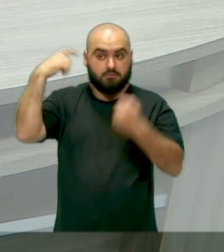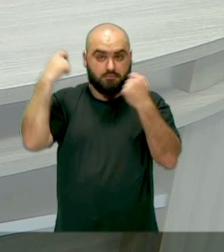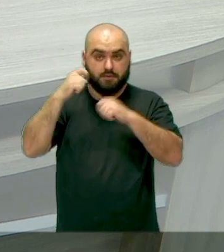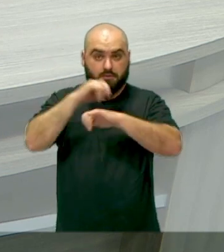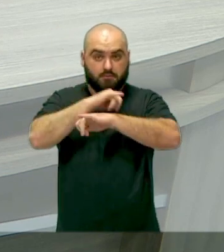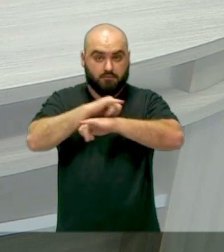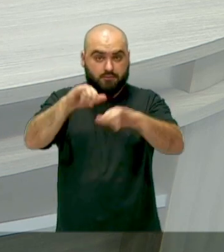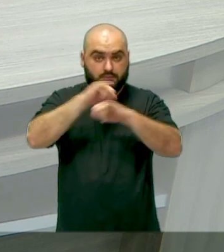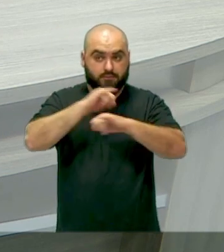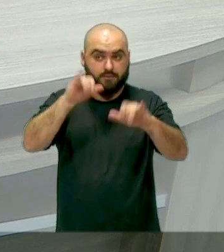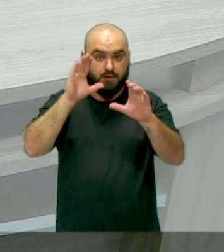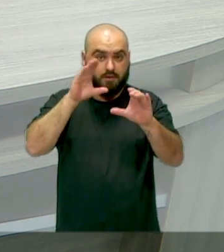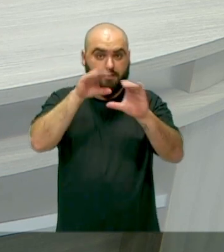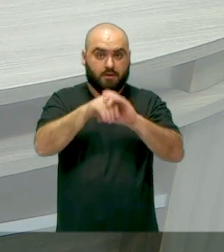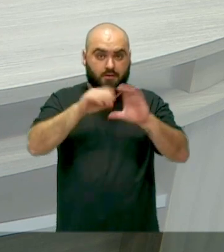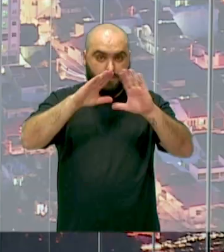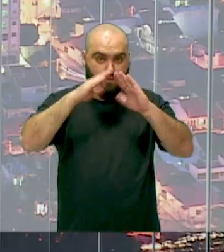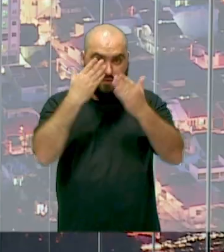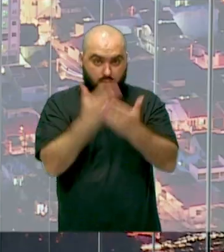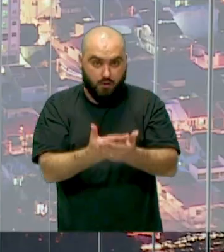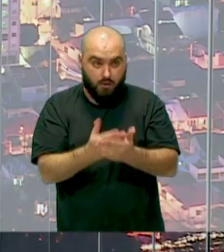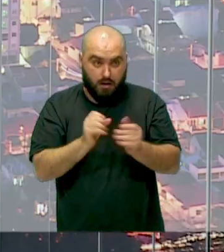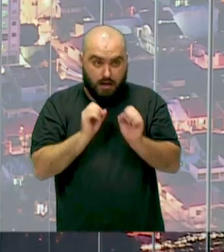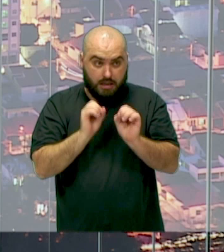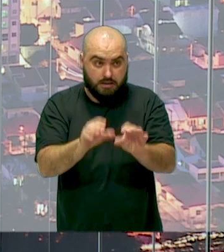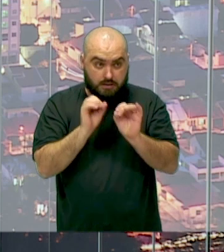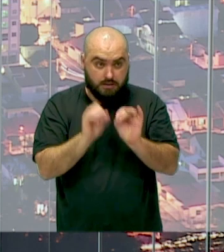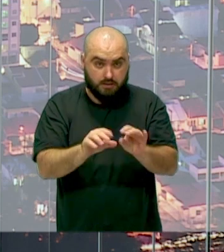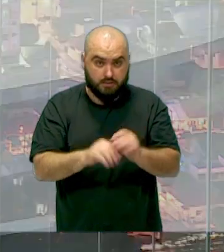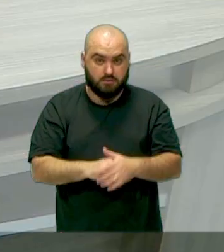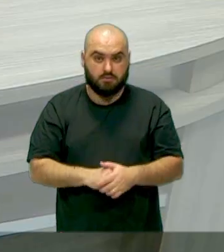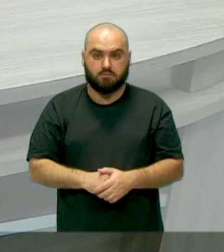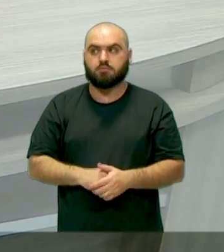na escola, para todos, assim, seja ensinada... pela lei